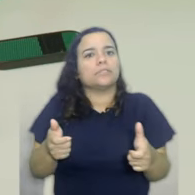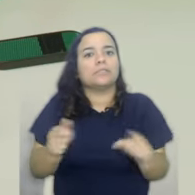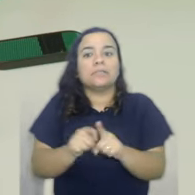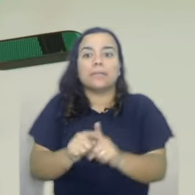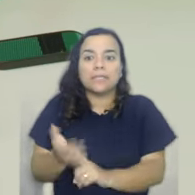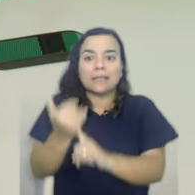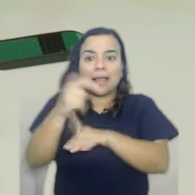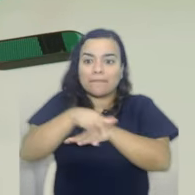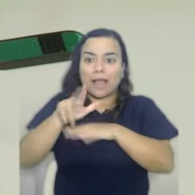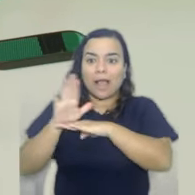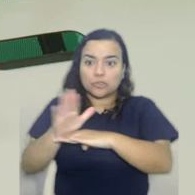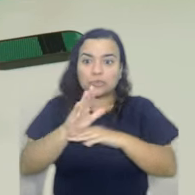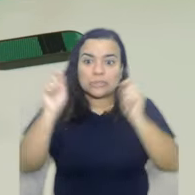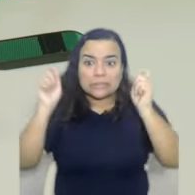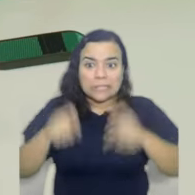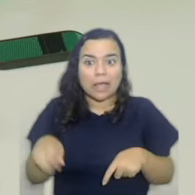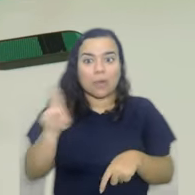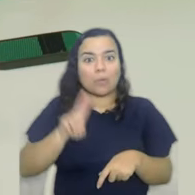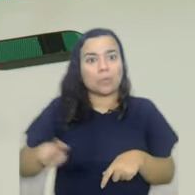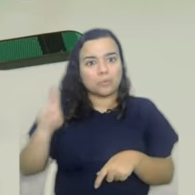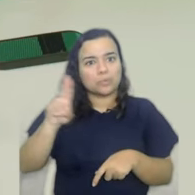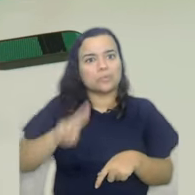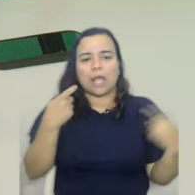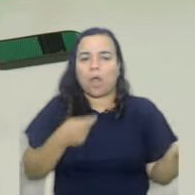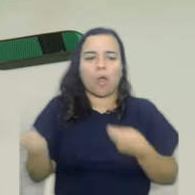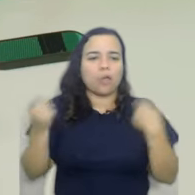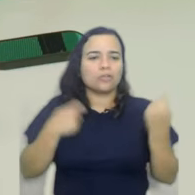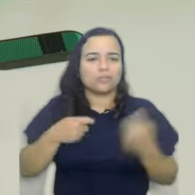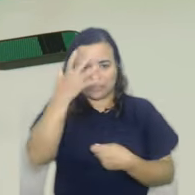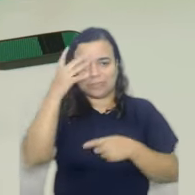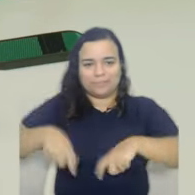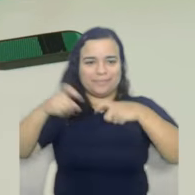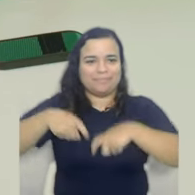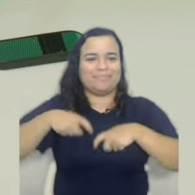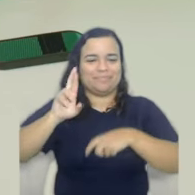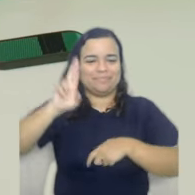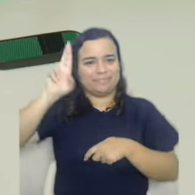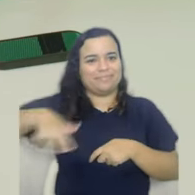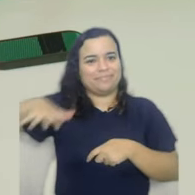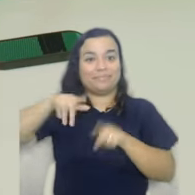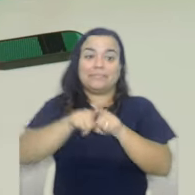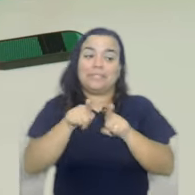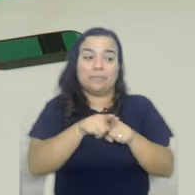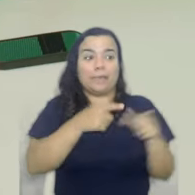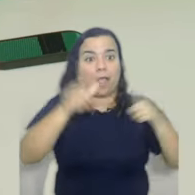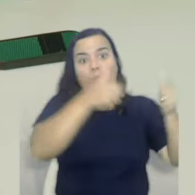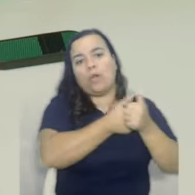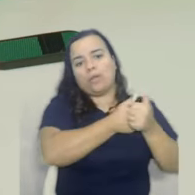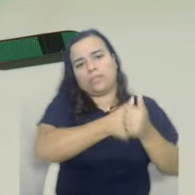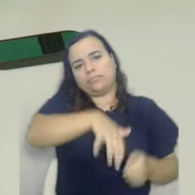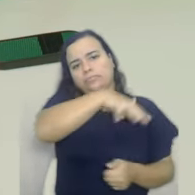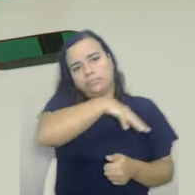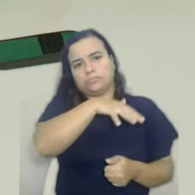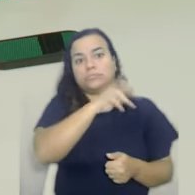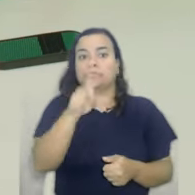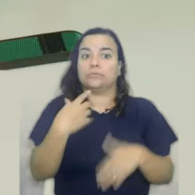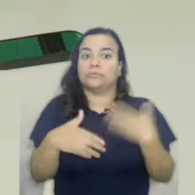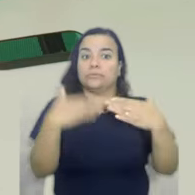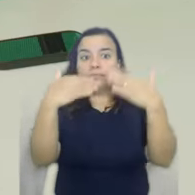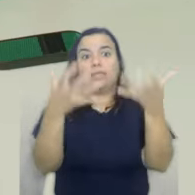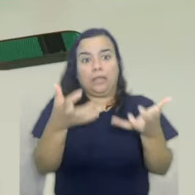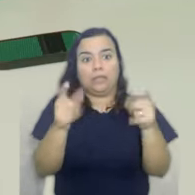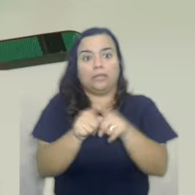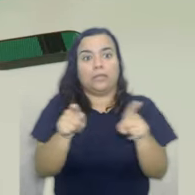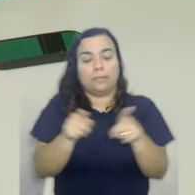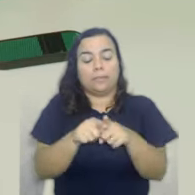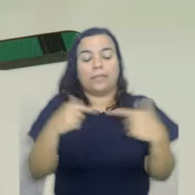totalmente de de uso né do do dia a dia ali tanto do Produtor e até de outros setores e a gente quer desenvolver e nacionalizar que esse também é